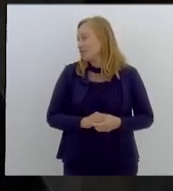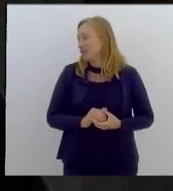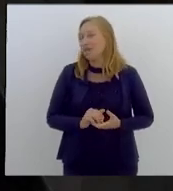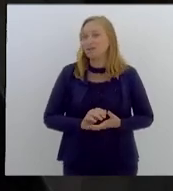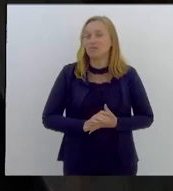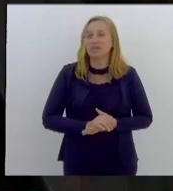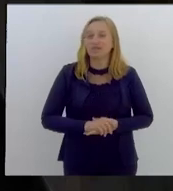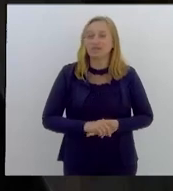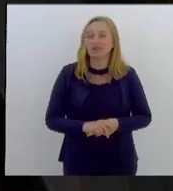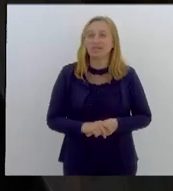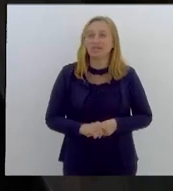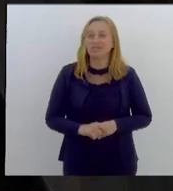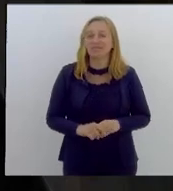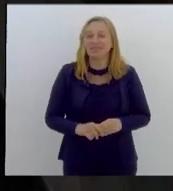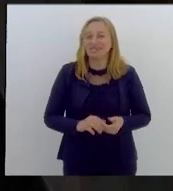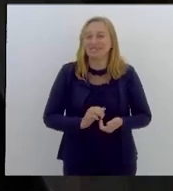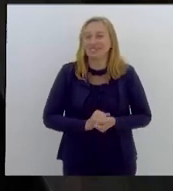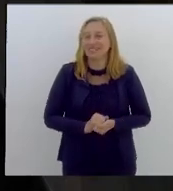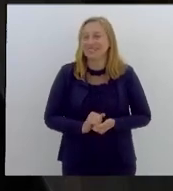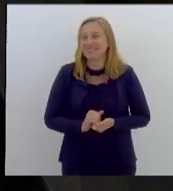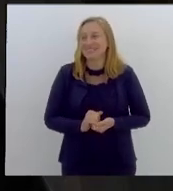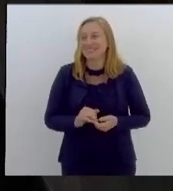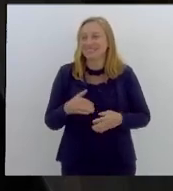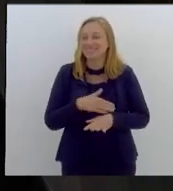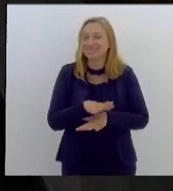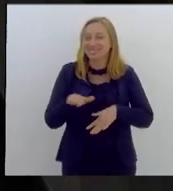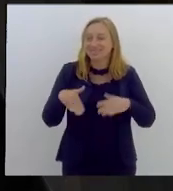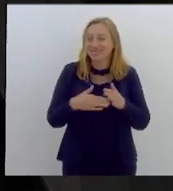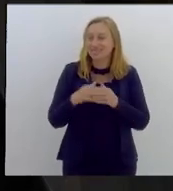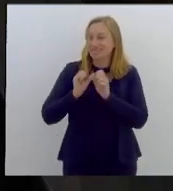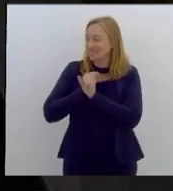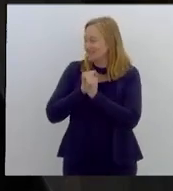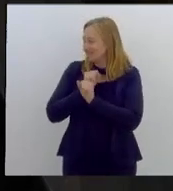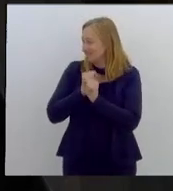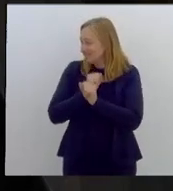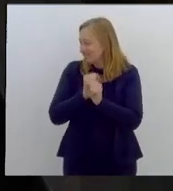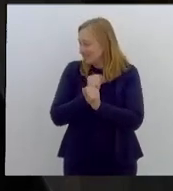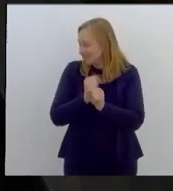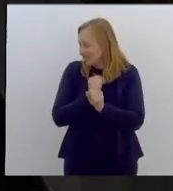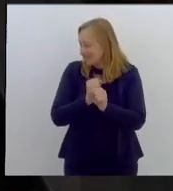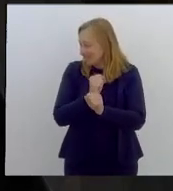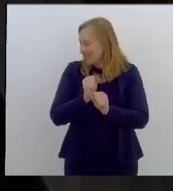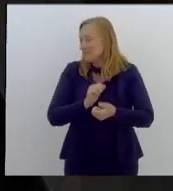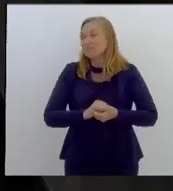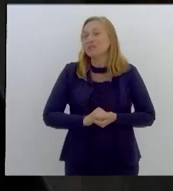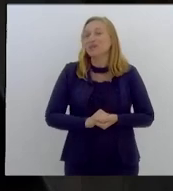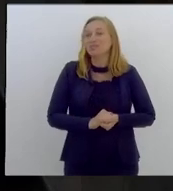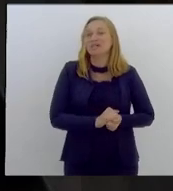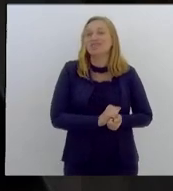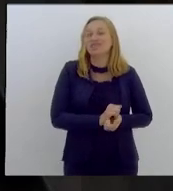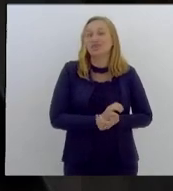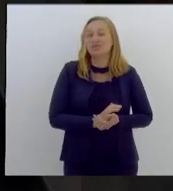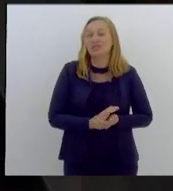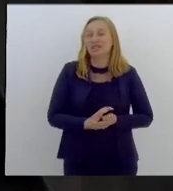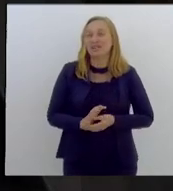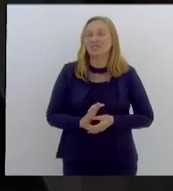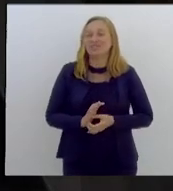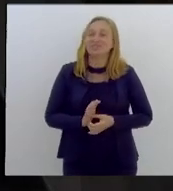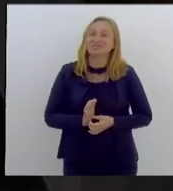que eu faço, deputado Waldeck, todos os anos, e todos os anos eu